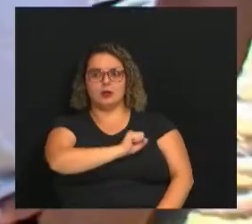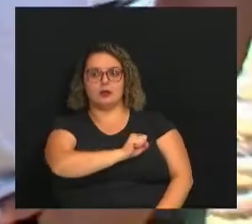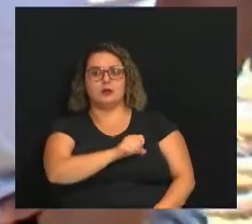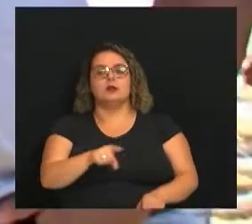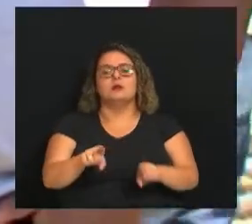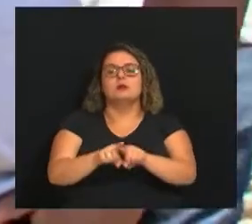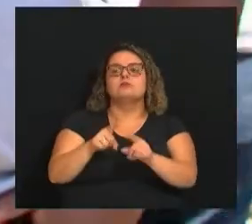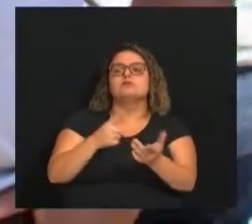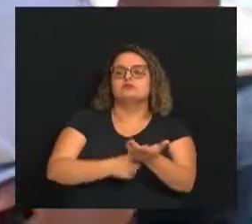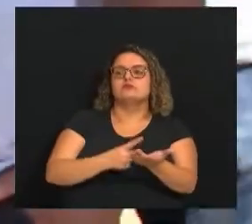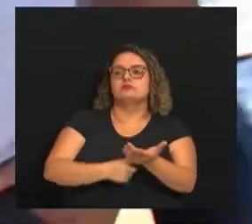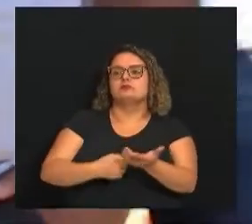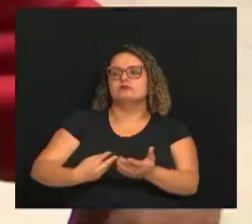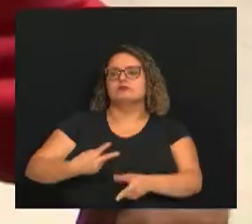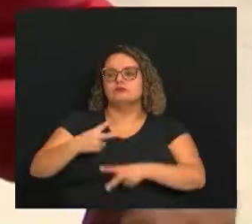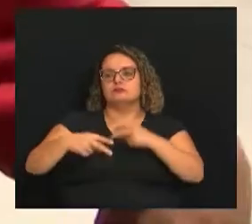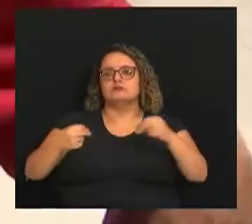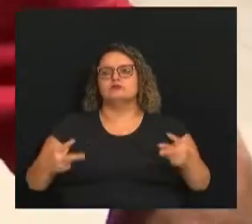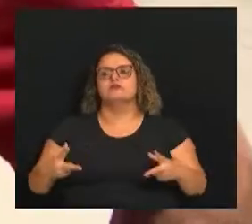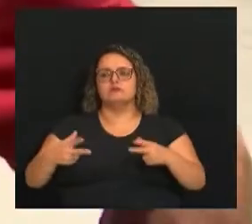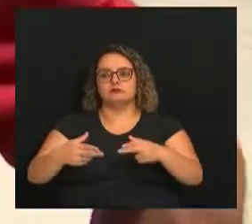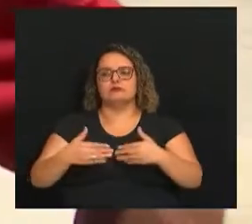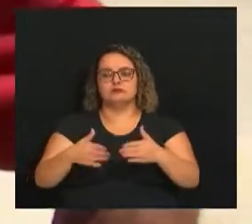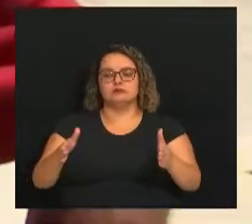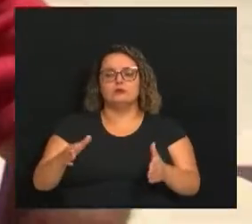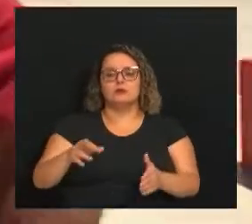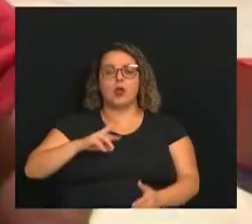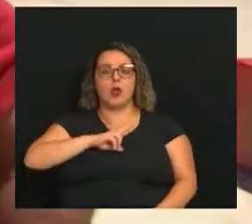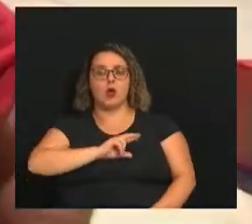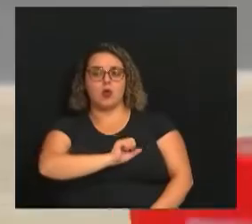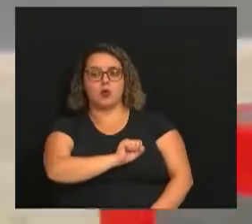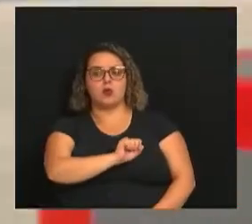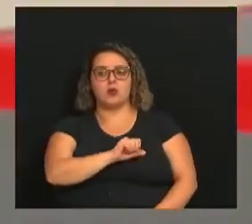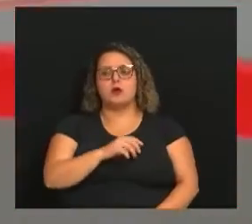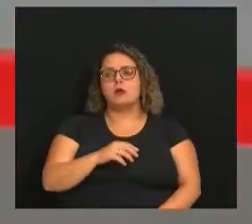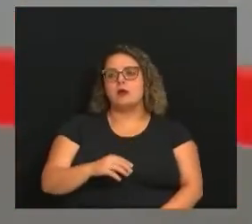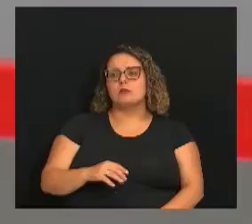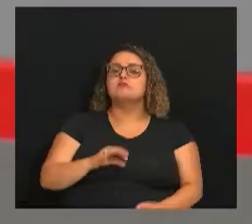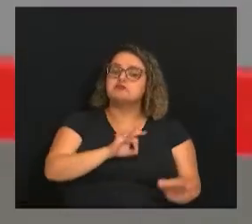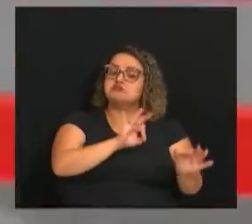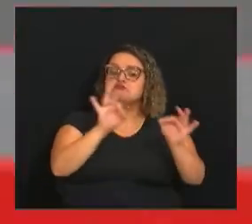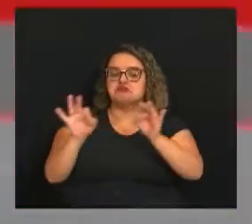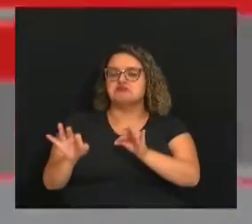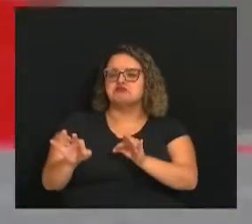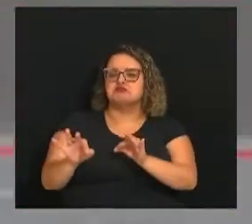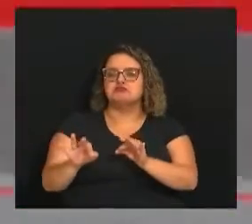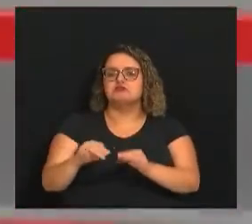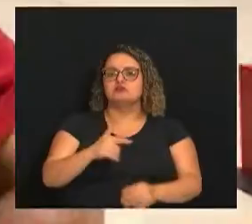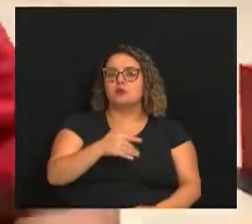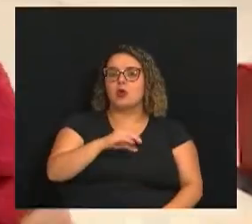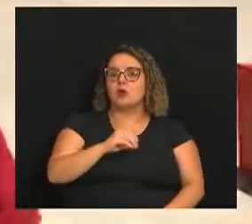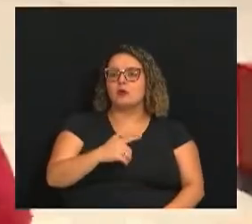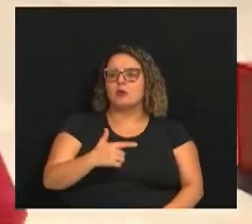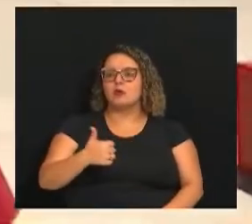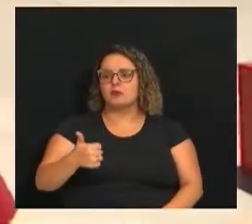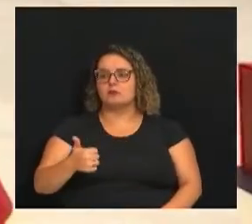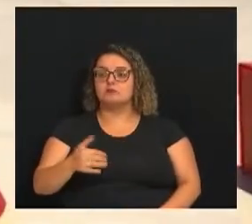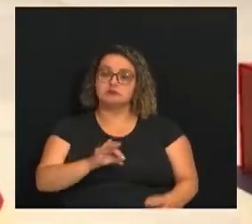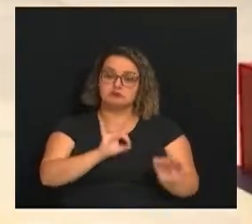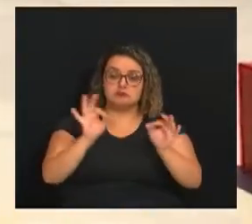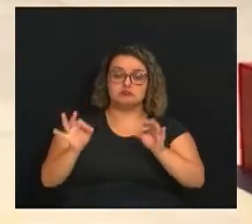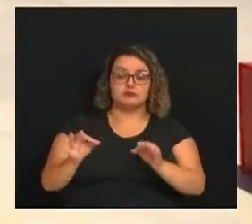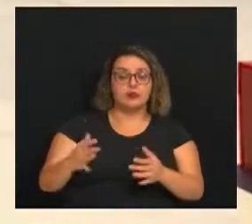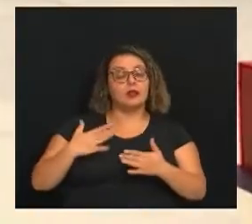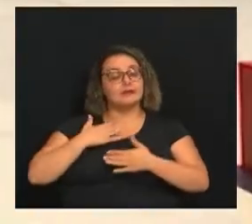marcaram presença na inauguração. Rossini comentou que acompanhava o projeto desde 2021. Para mim é